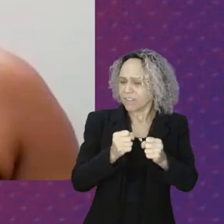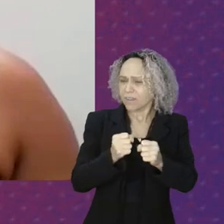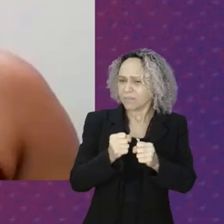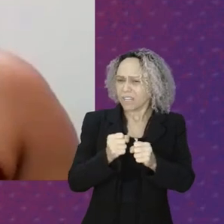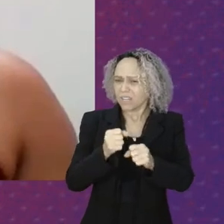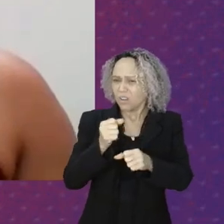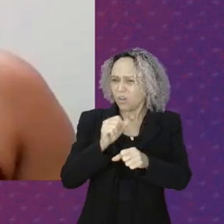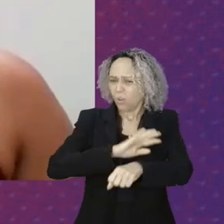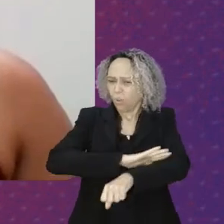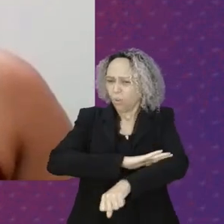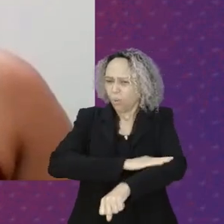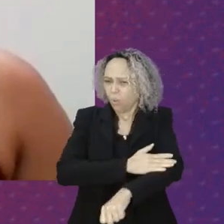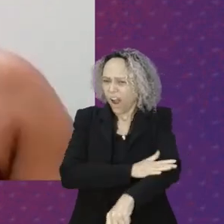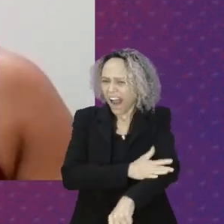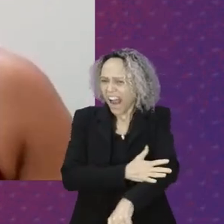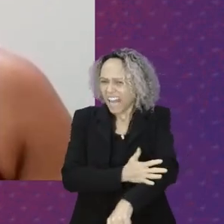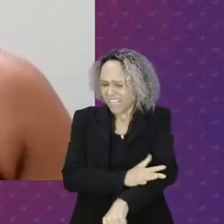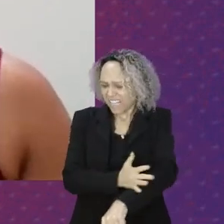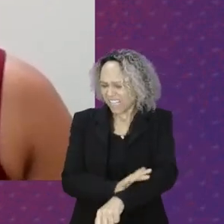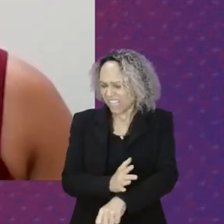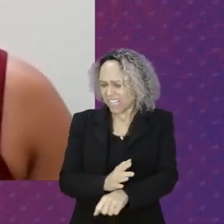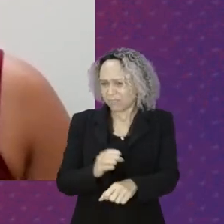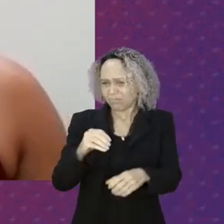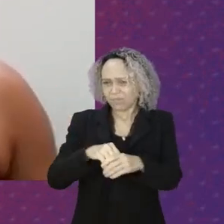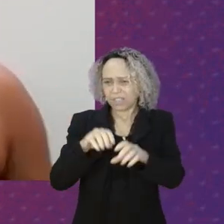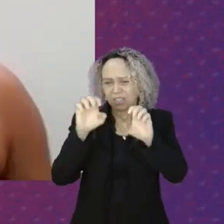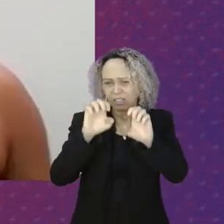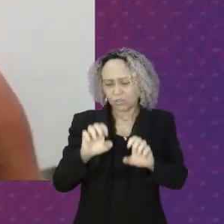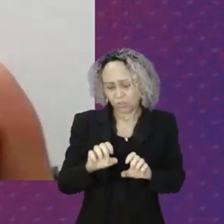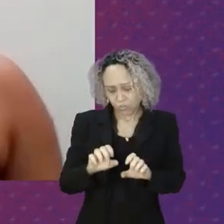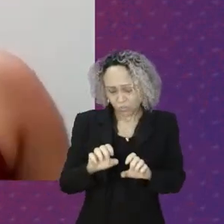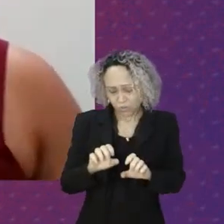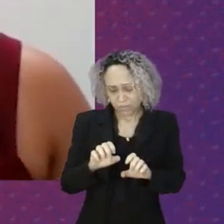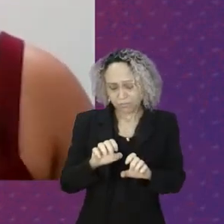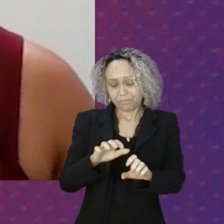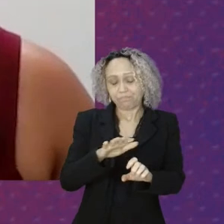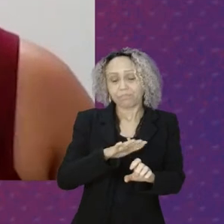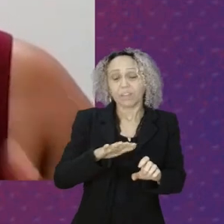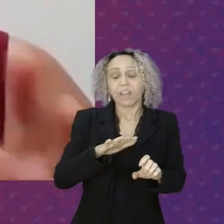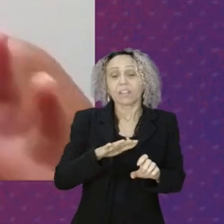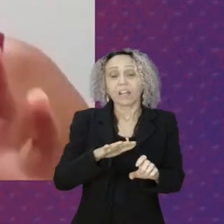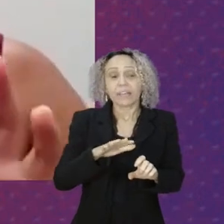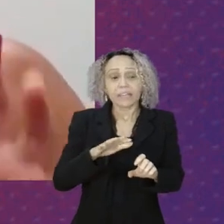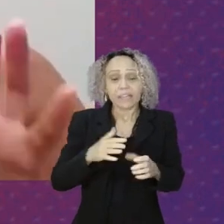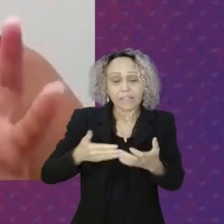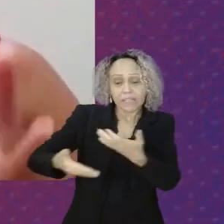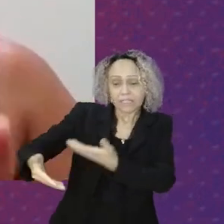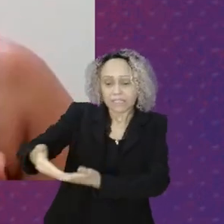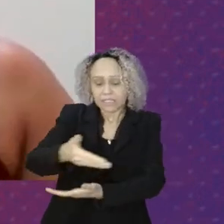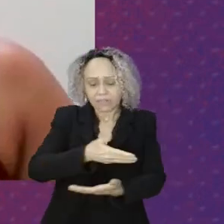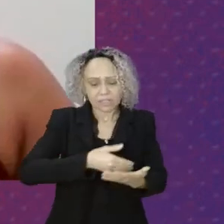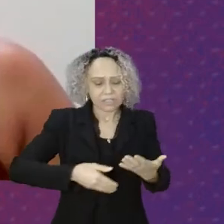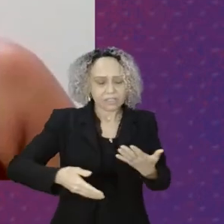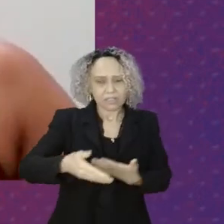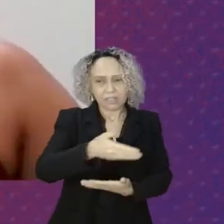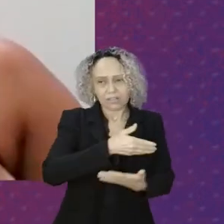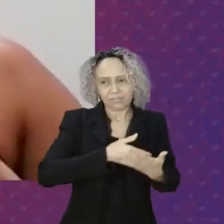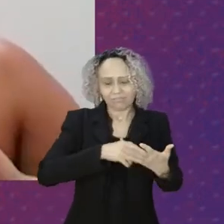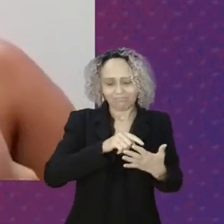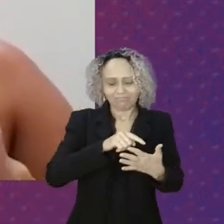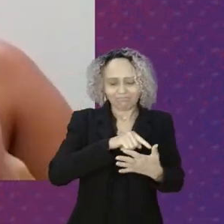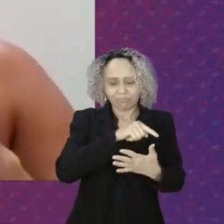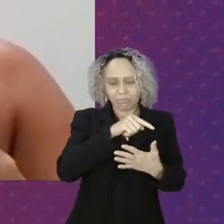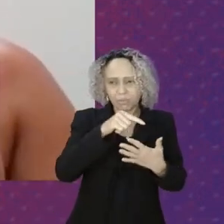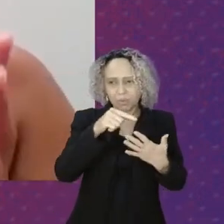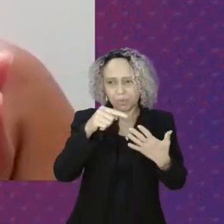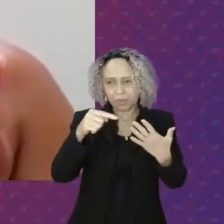estrutural na segurança pública, ele é transversal, né, a todos os outros eixos. mas a gente resolveu delimitar esses 5